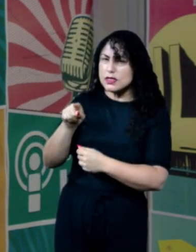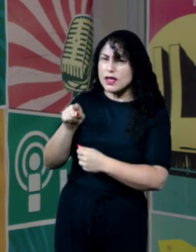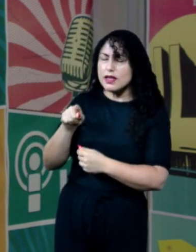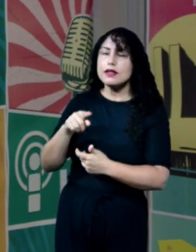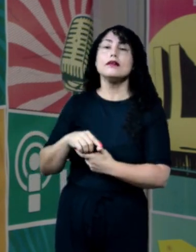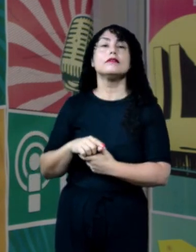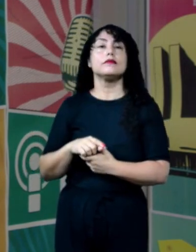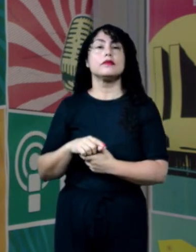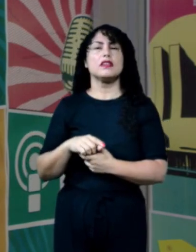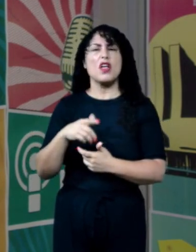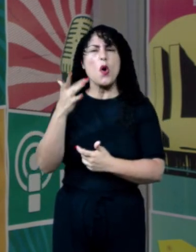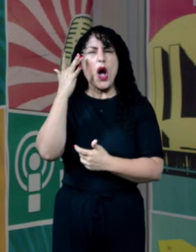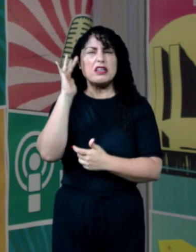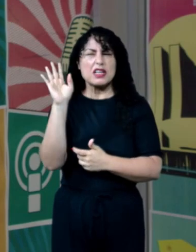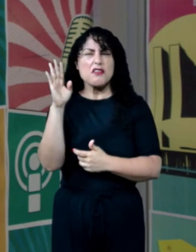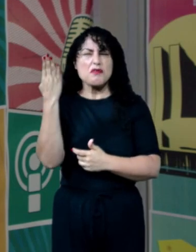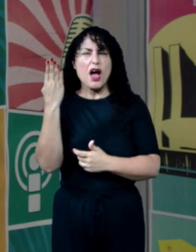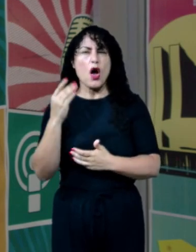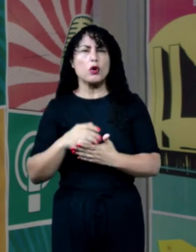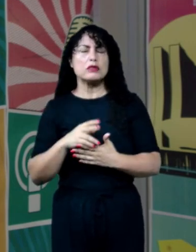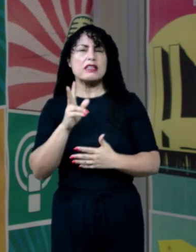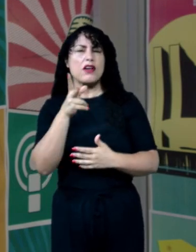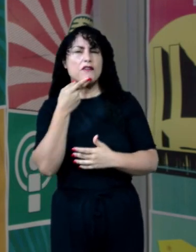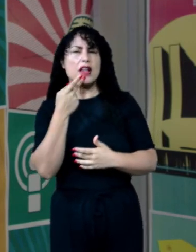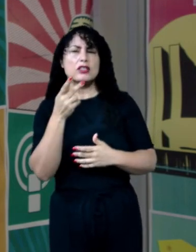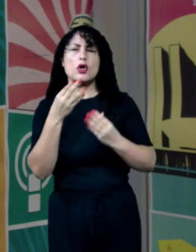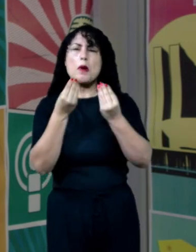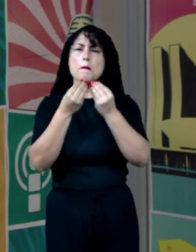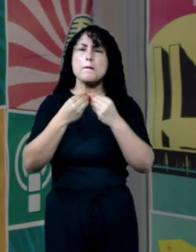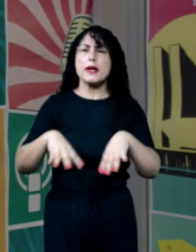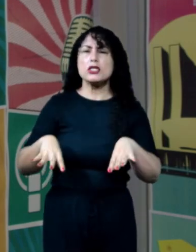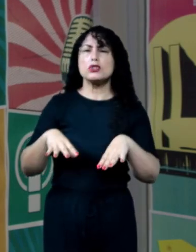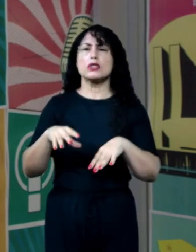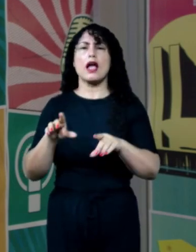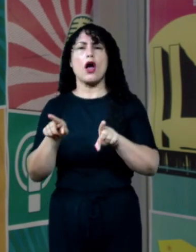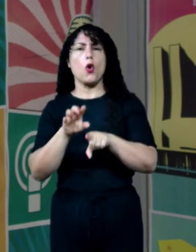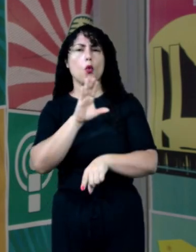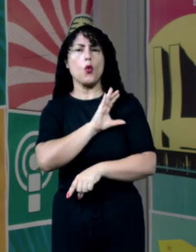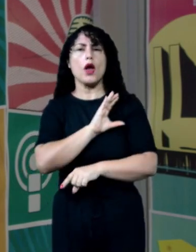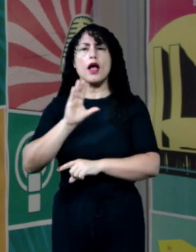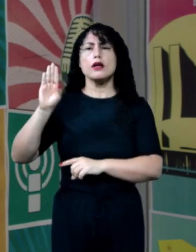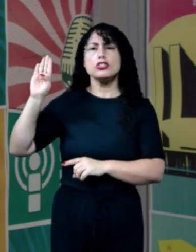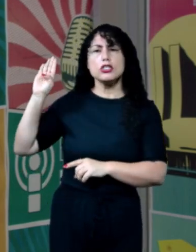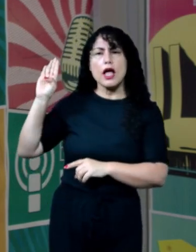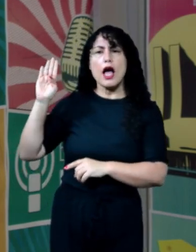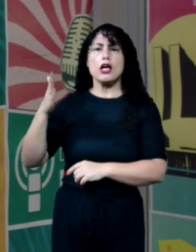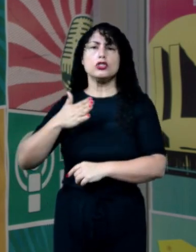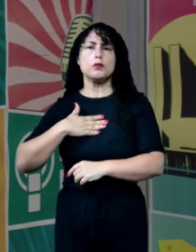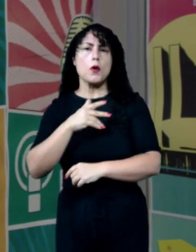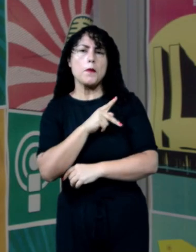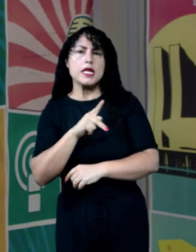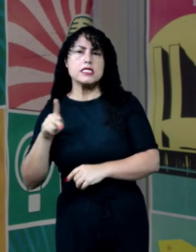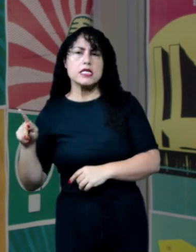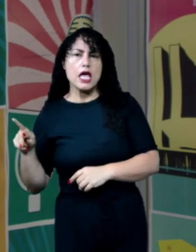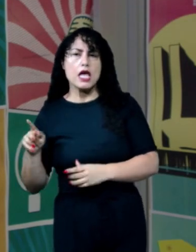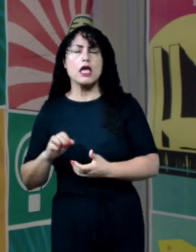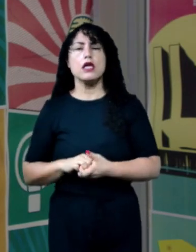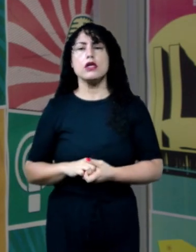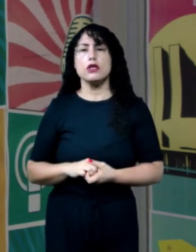eu acho que isso é falso, entendeu? Eu acho que eles estão falando isso aí só para prejudicar o meu candidato, o meu presidente,